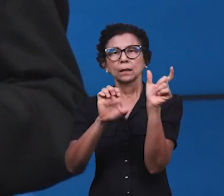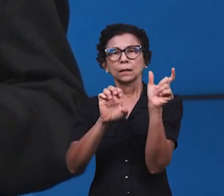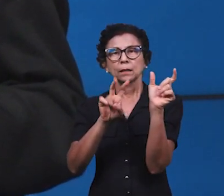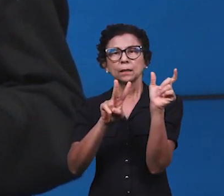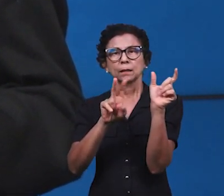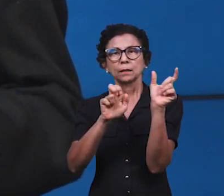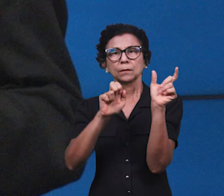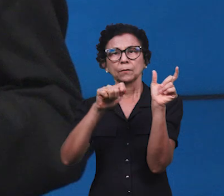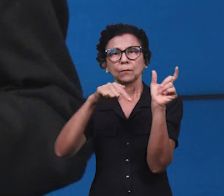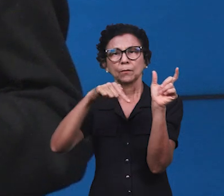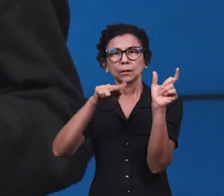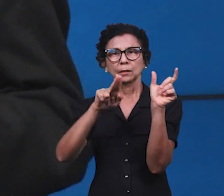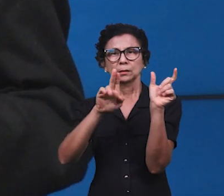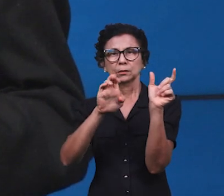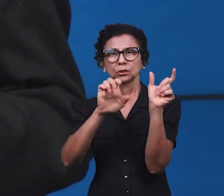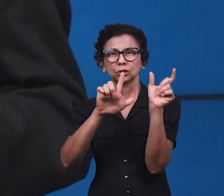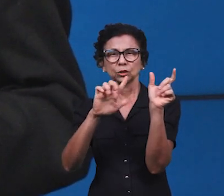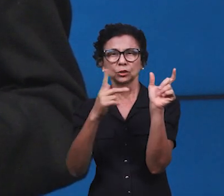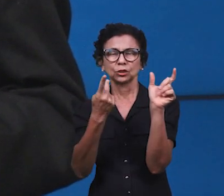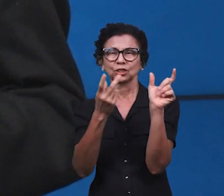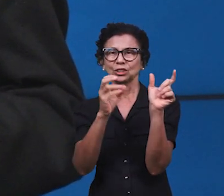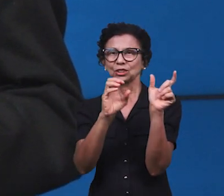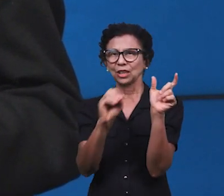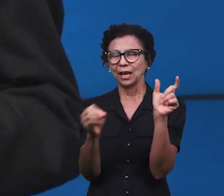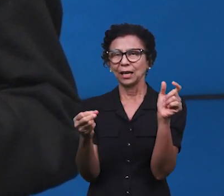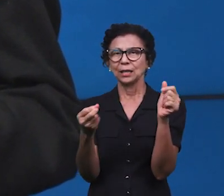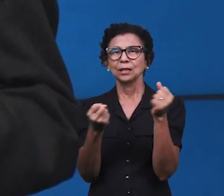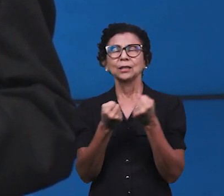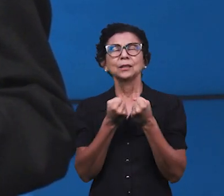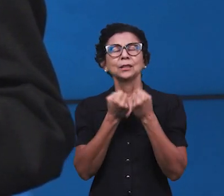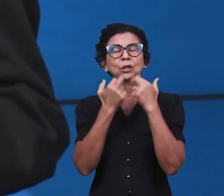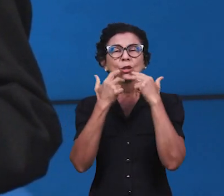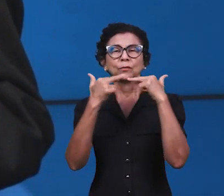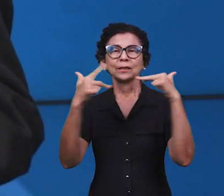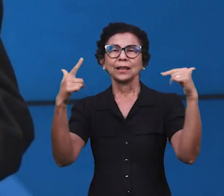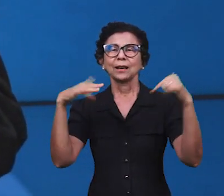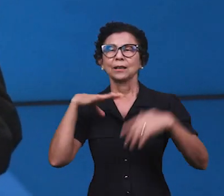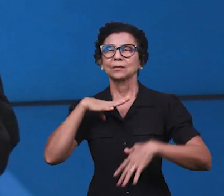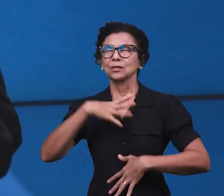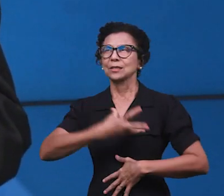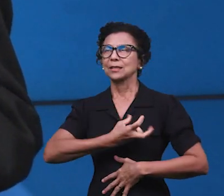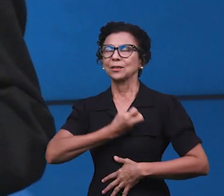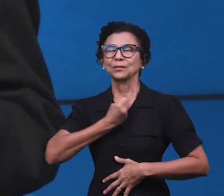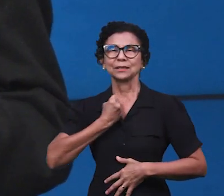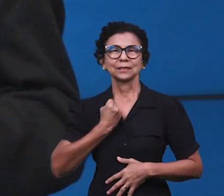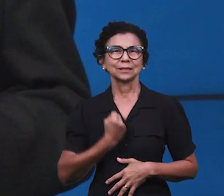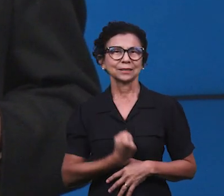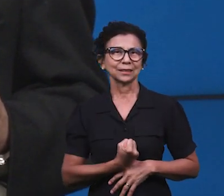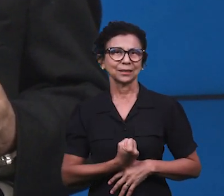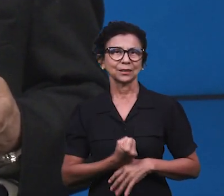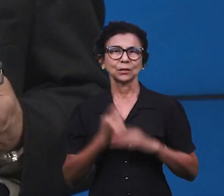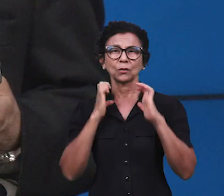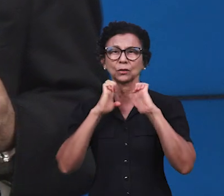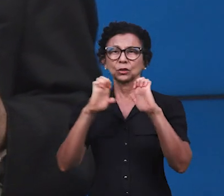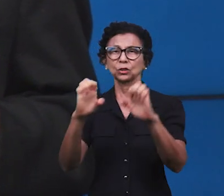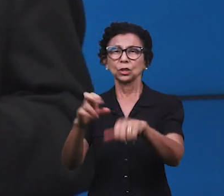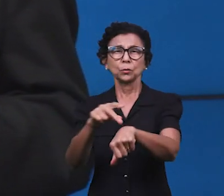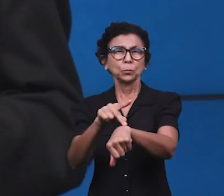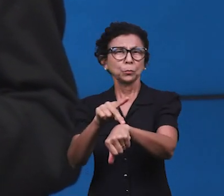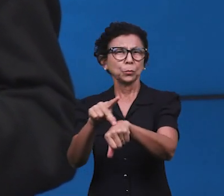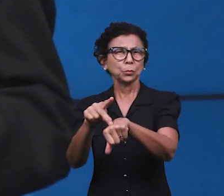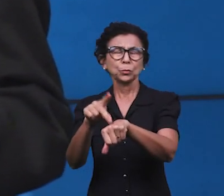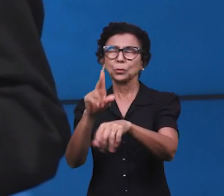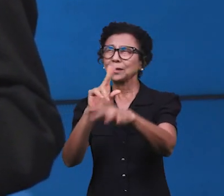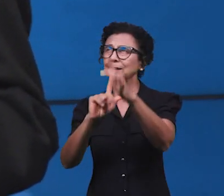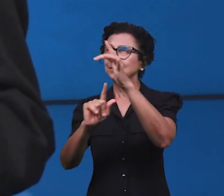que provém de Deus, né? Boas novas de salvação, isso é Evangelho. Esse é o Evangelho puro, genuíno, proveniente da